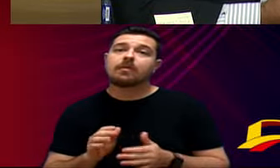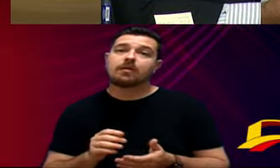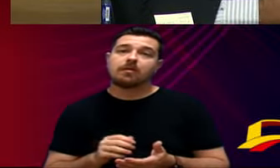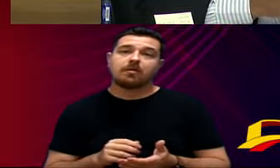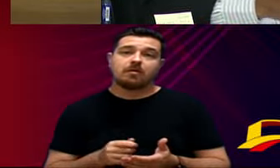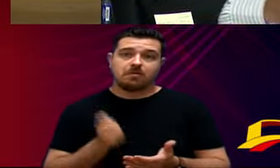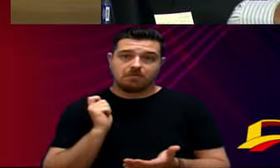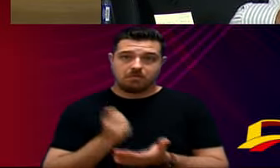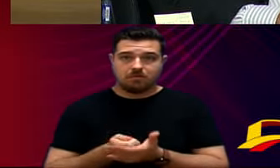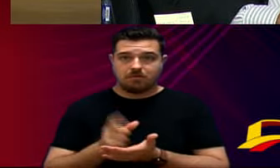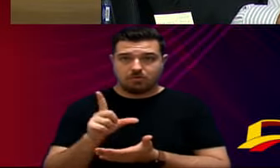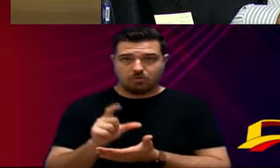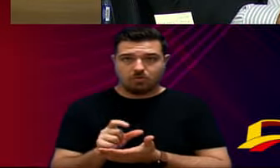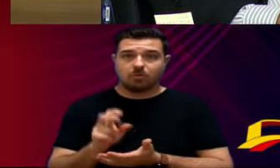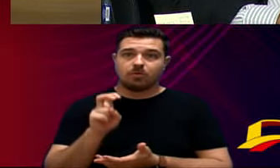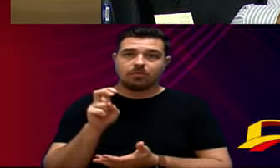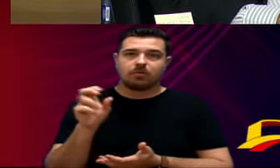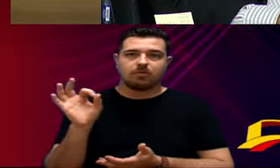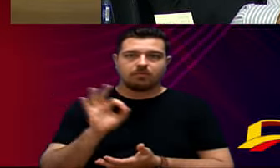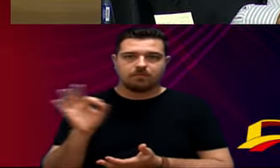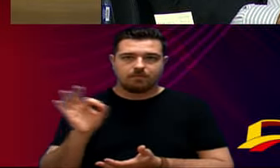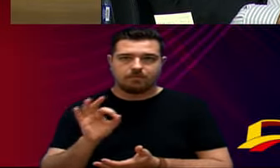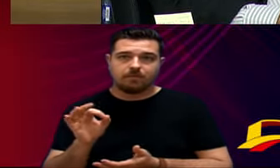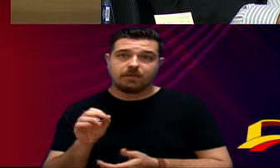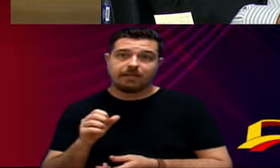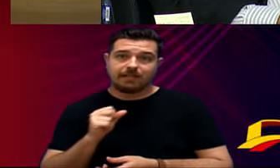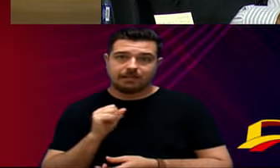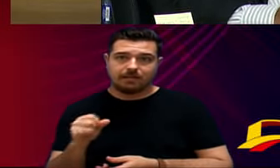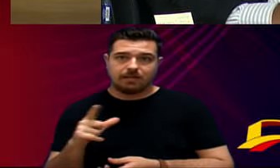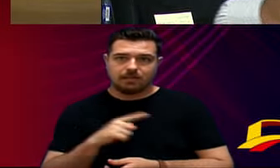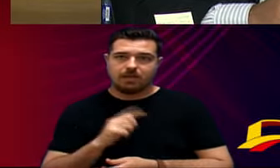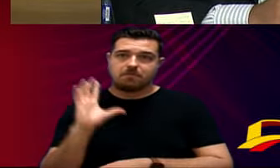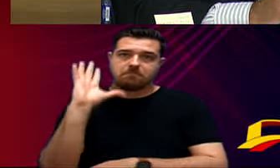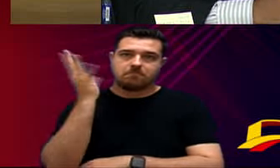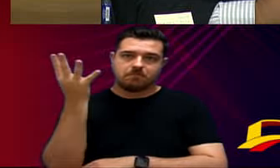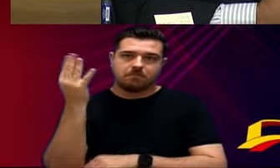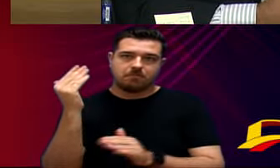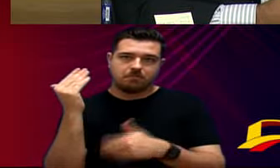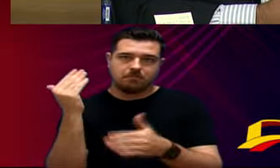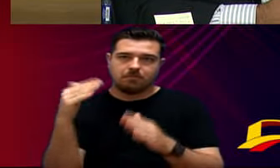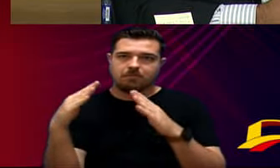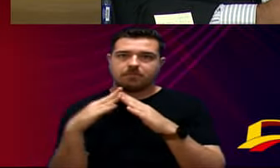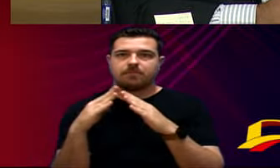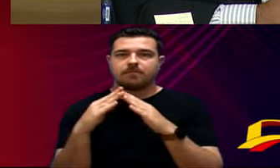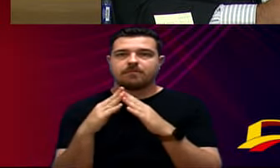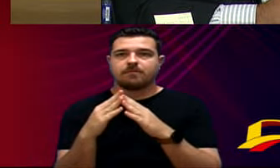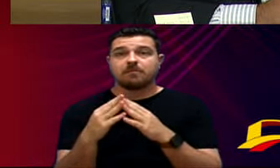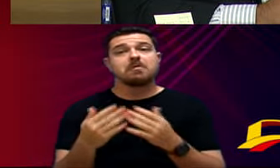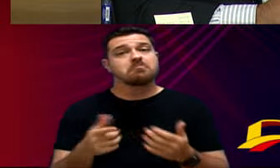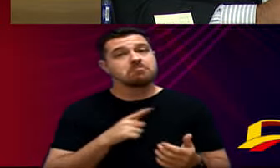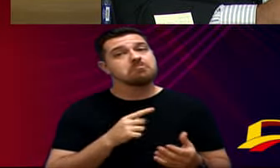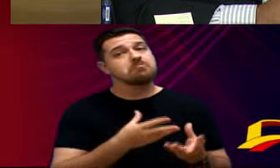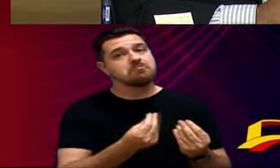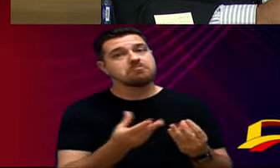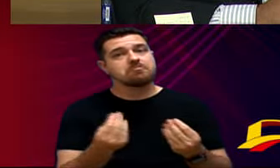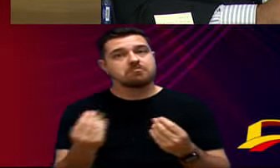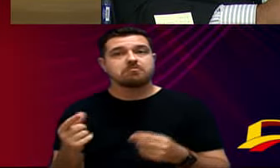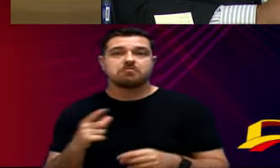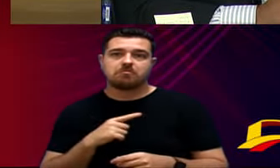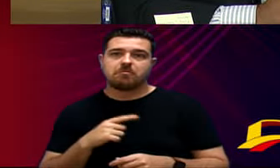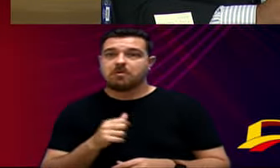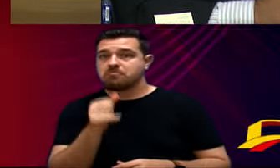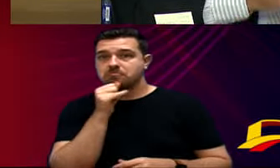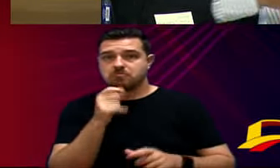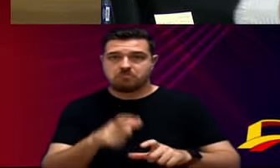IPTU de 5% para quem tem uma árvore em frente à sua casa e tem várias pessoas que TM e daí tem o diâmetro